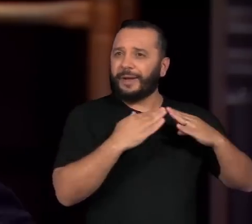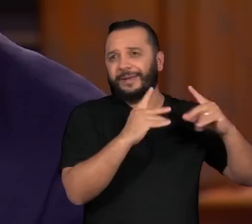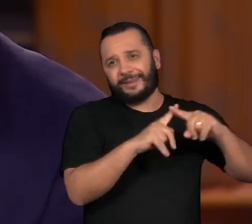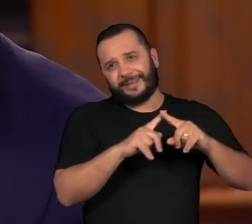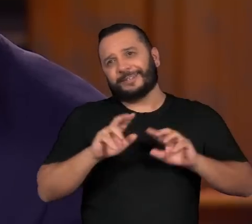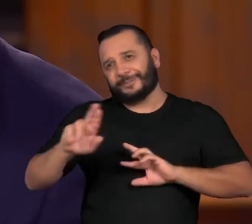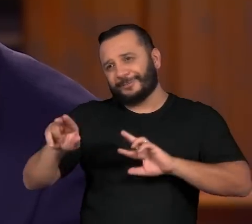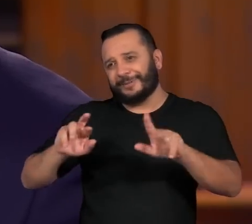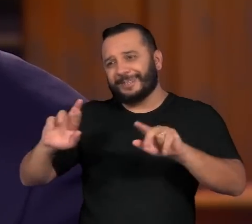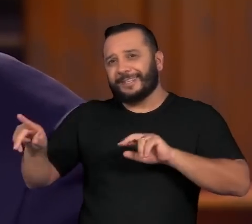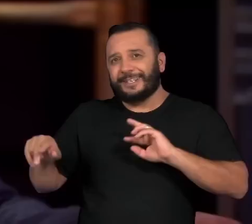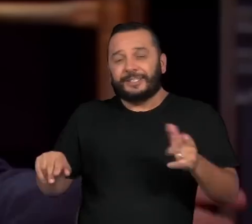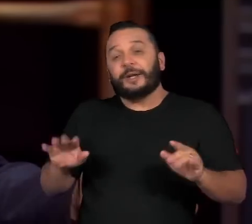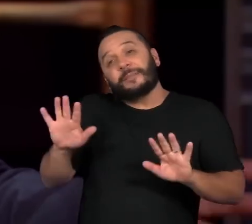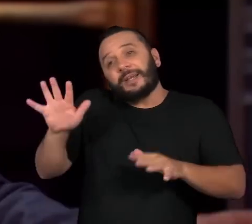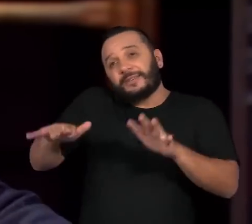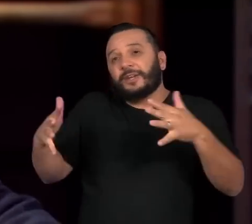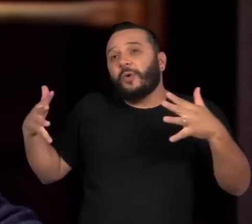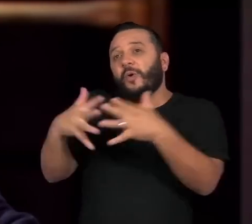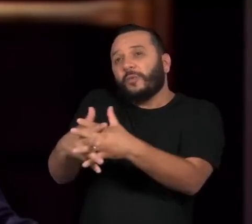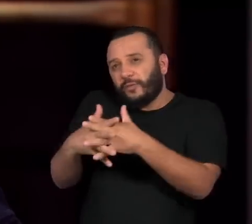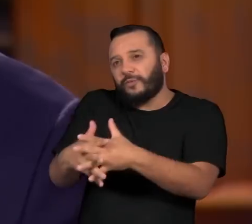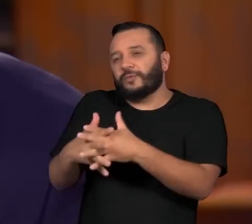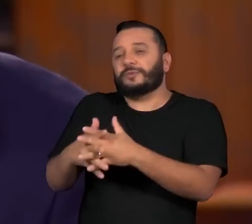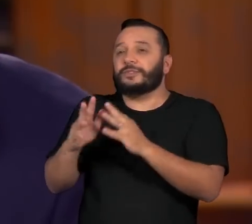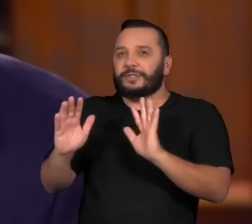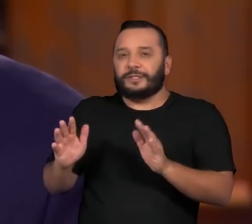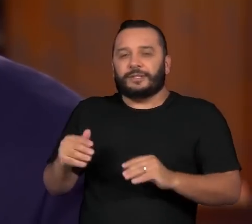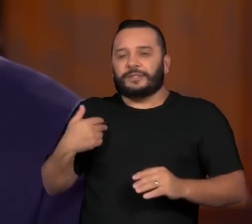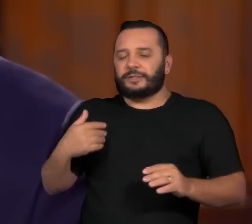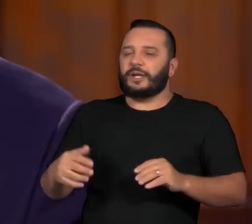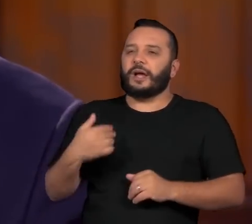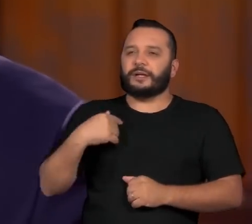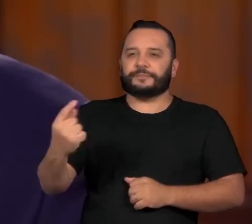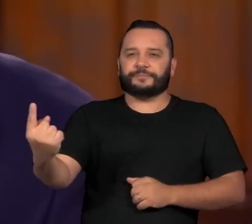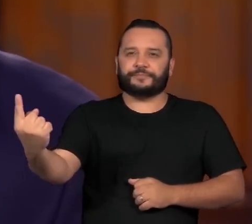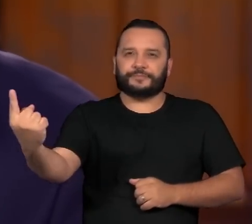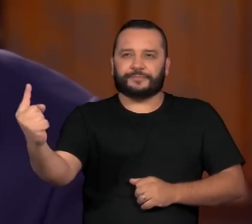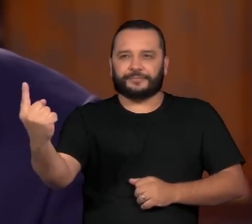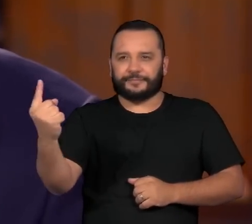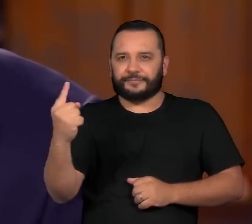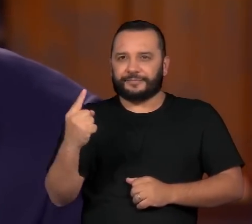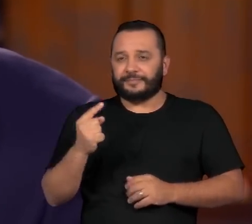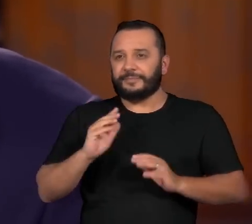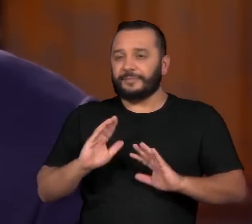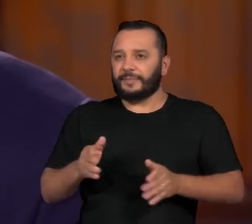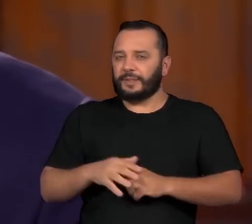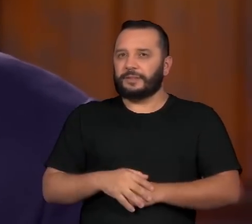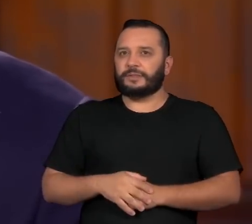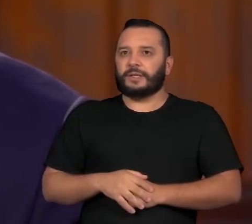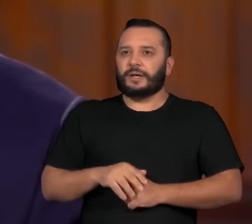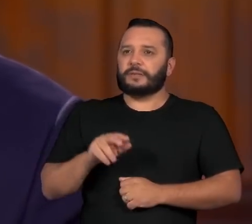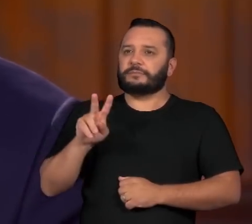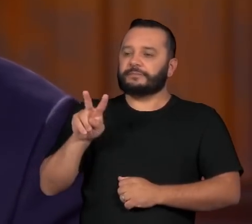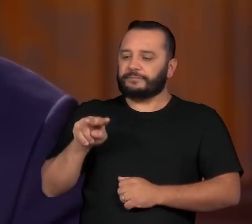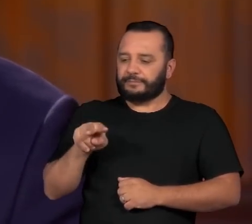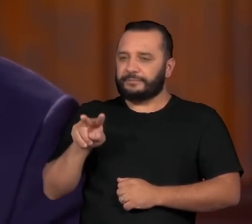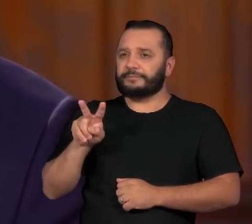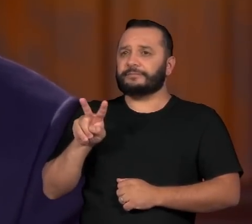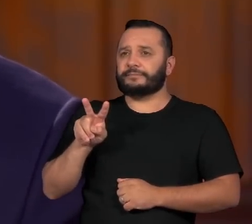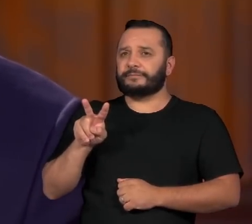Achou que estava indo para a praia, foi encontrar o padre Reginaldo. Quando chega Não. e eu vejo que está extrapolando, eu simplesmente,